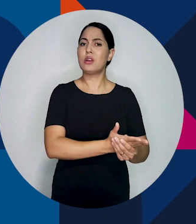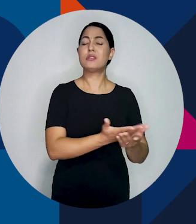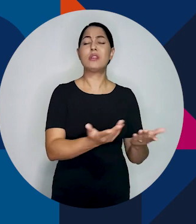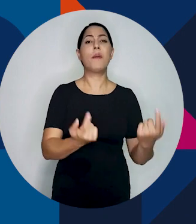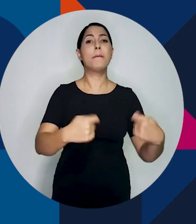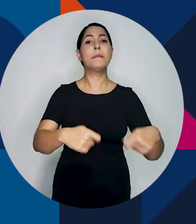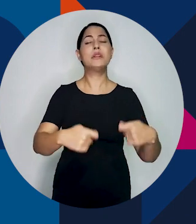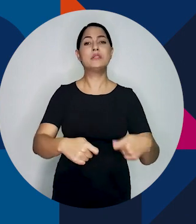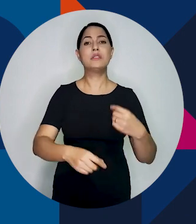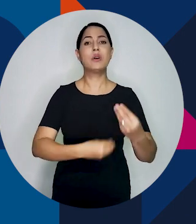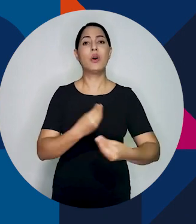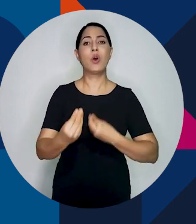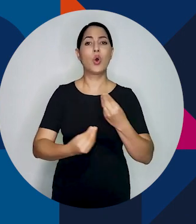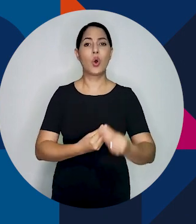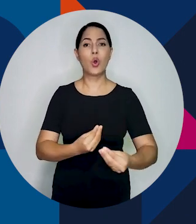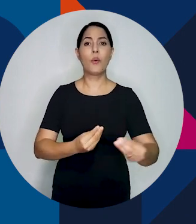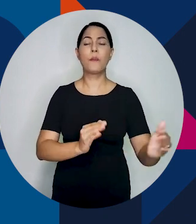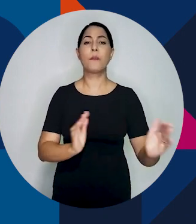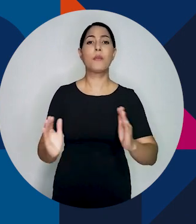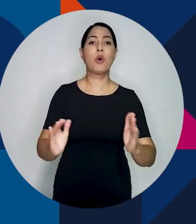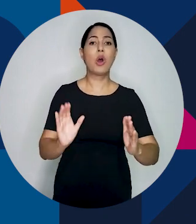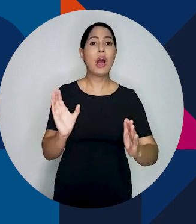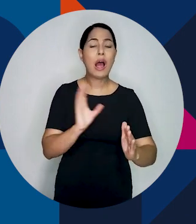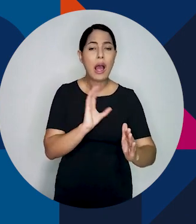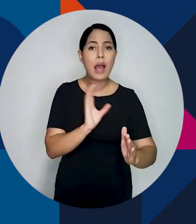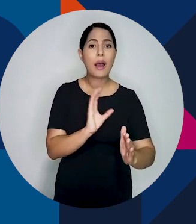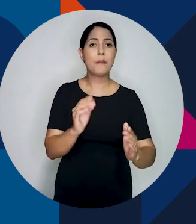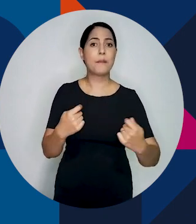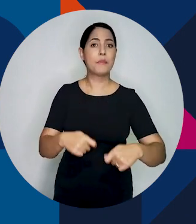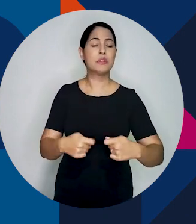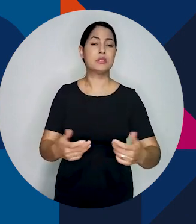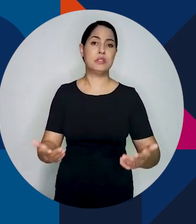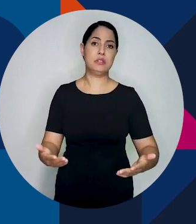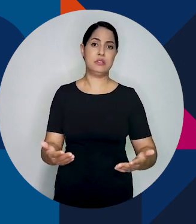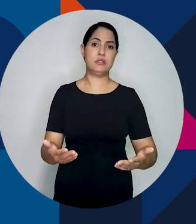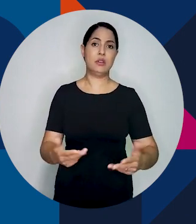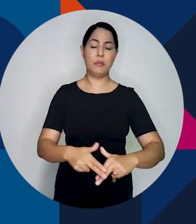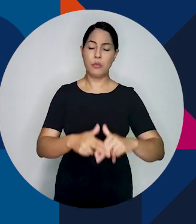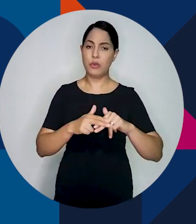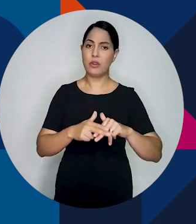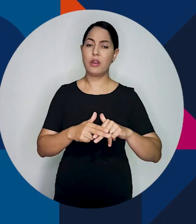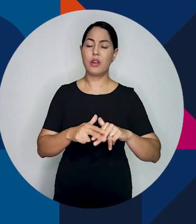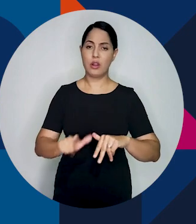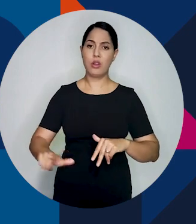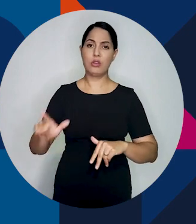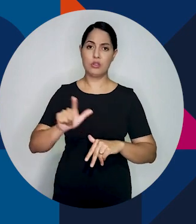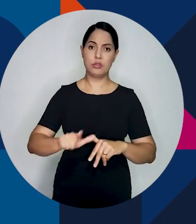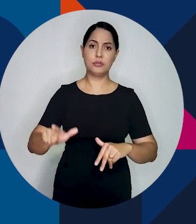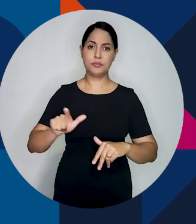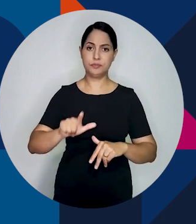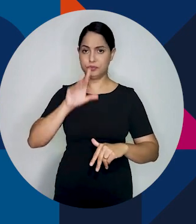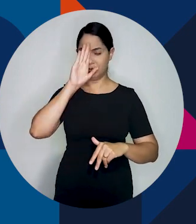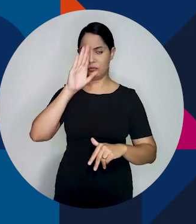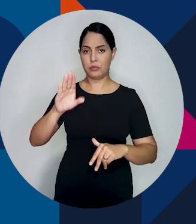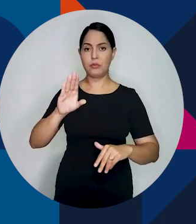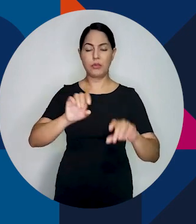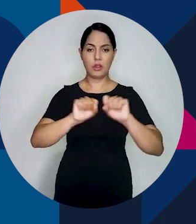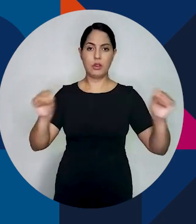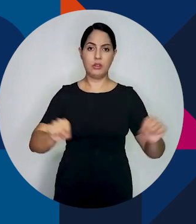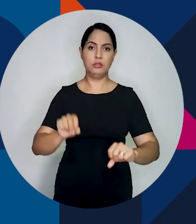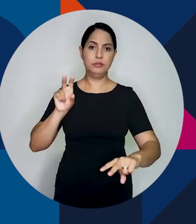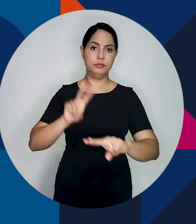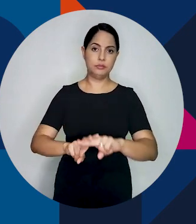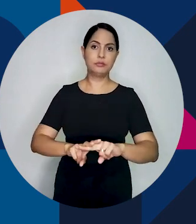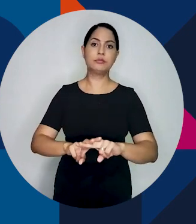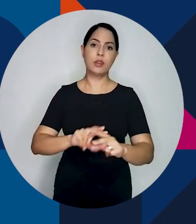em liberdade, isso é muito importante que seja feito de uma forma breve para que todos os órgãos perceptórios e especialmente o